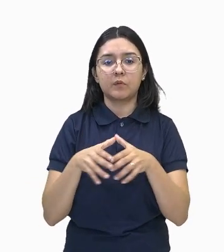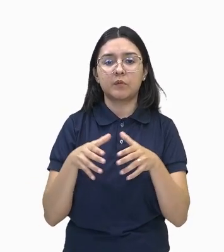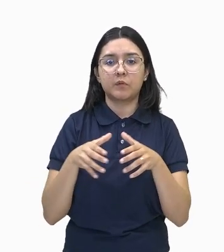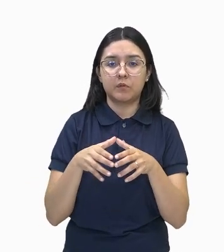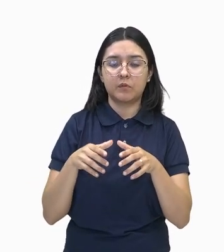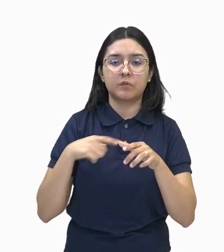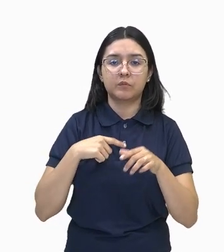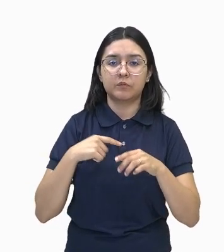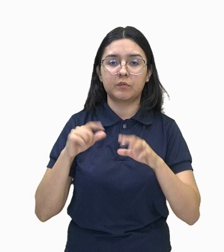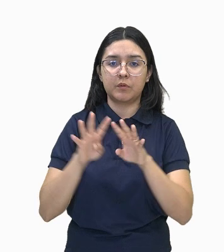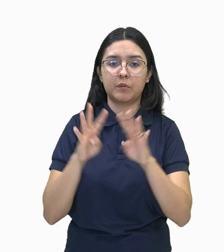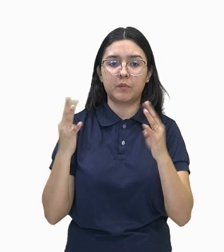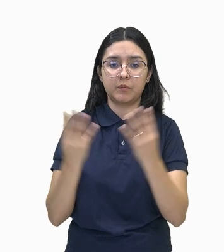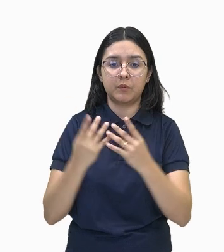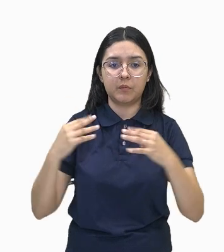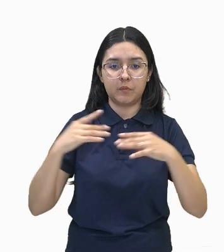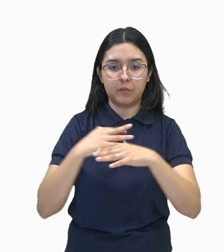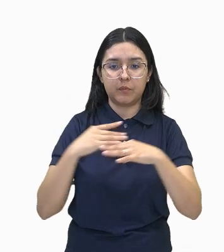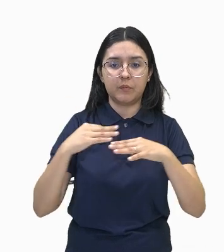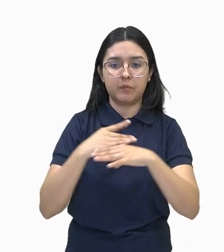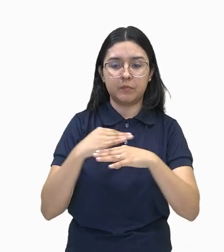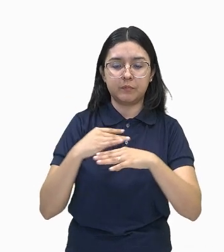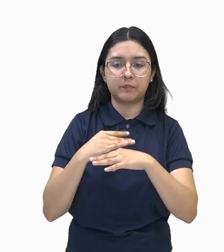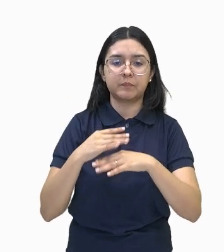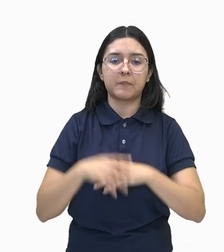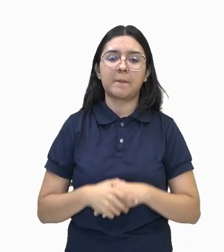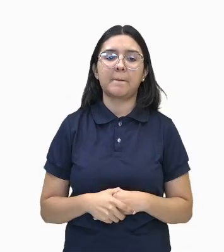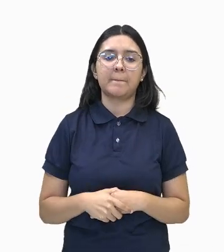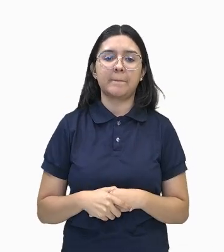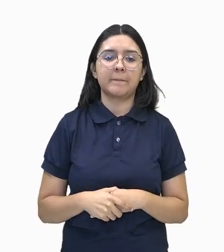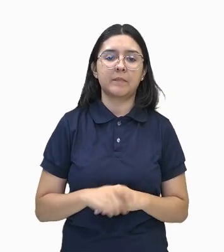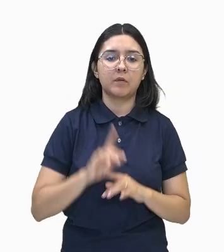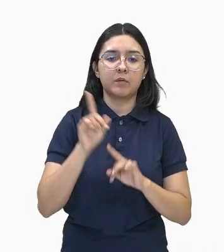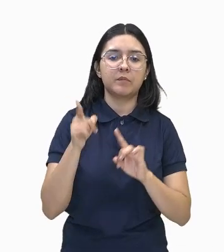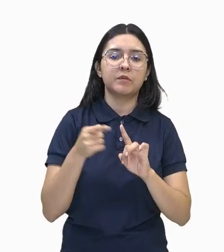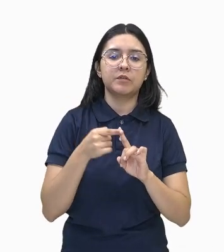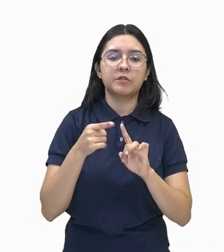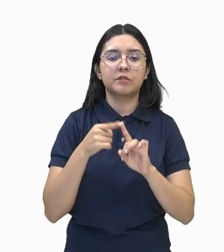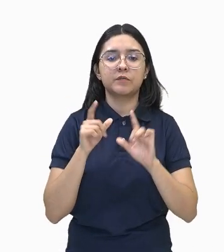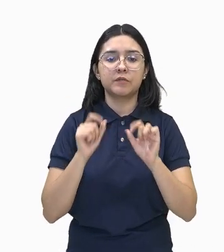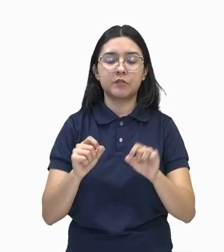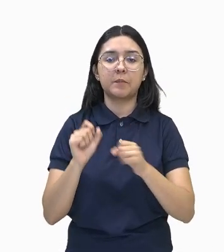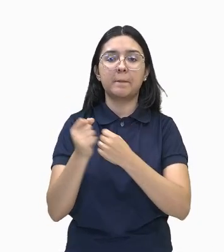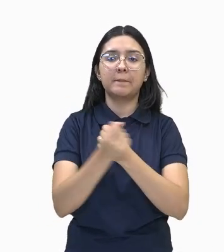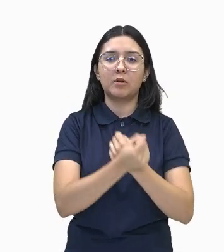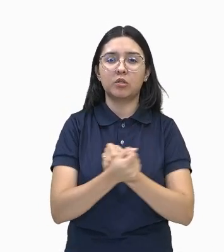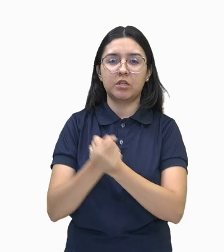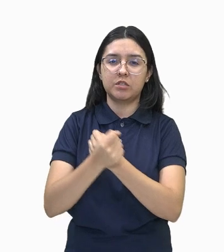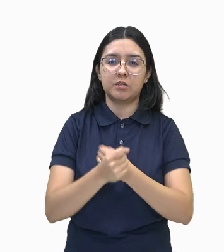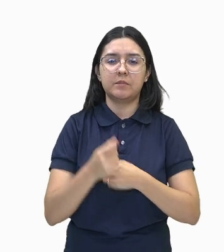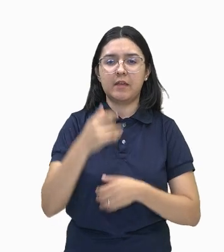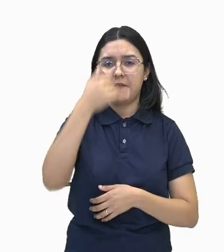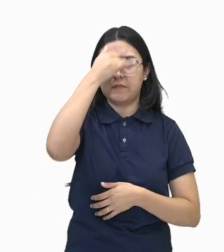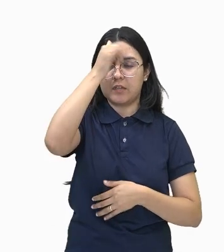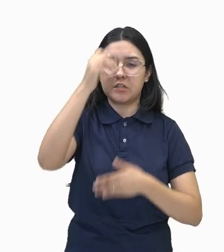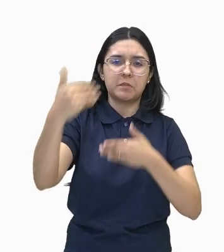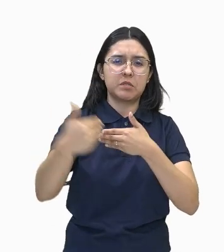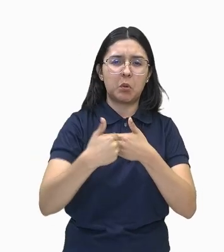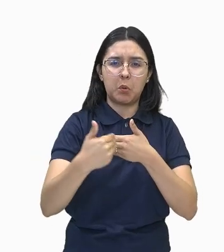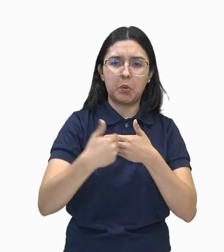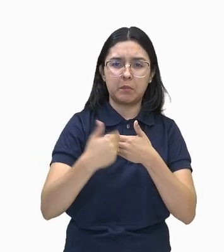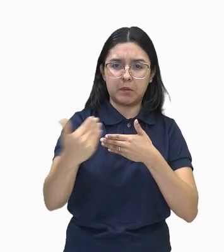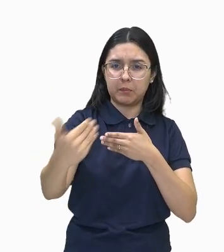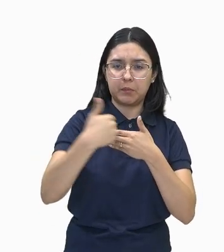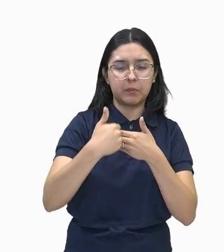cidades medievais amuralhadas, muradas, tá, gente? Com a finalidade, inclusive, de proteger contra a invasão de outros